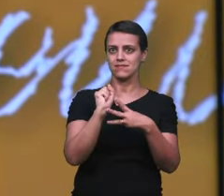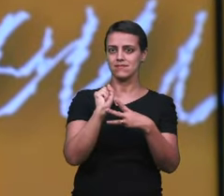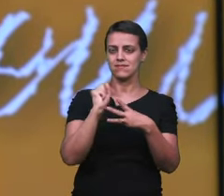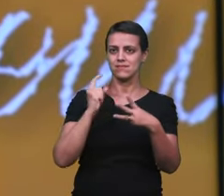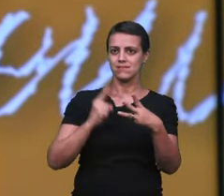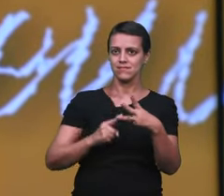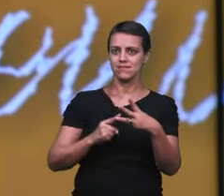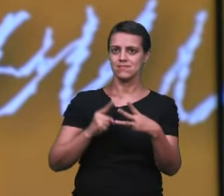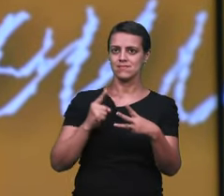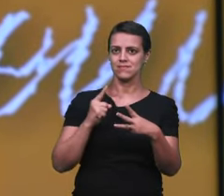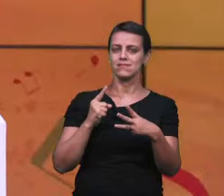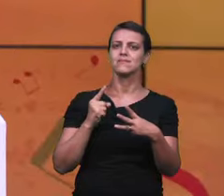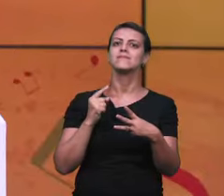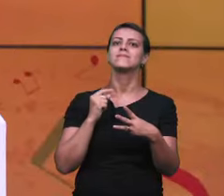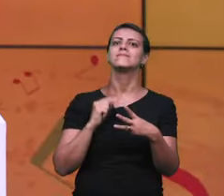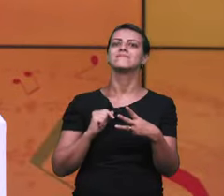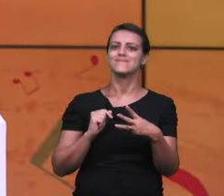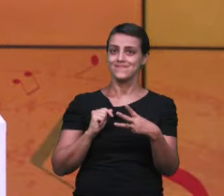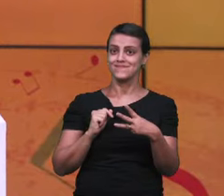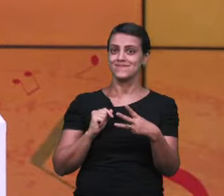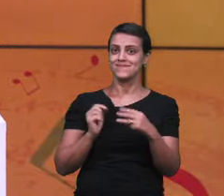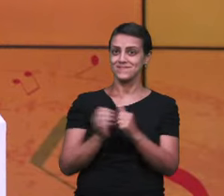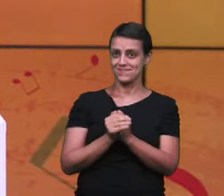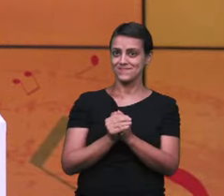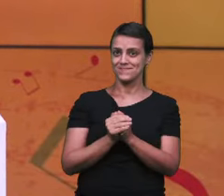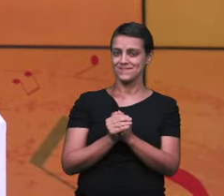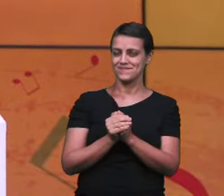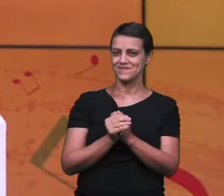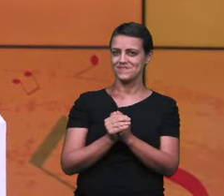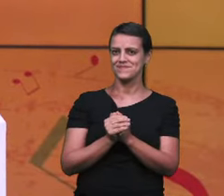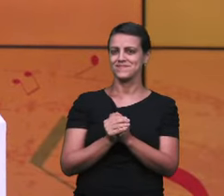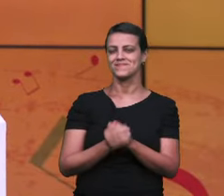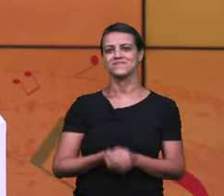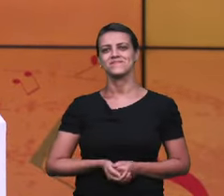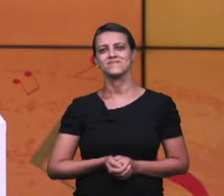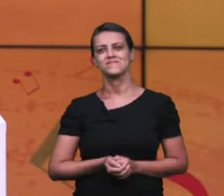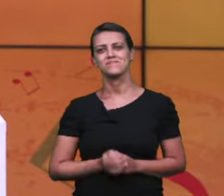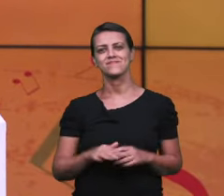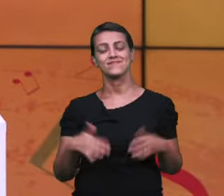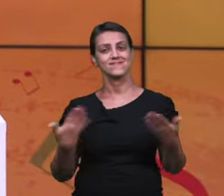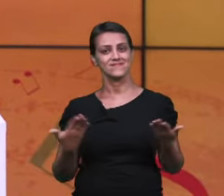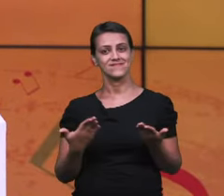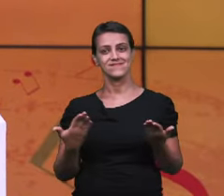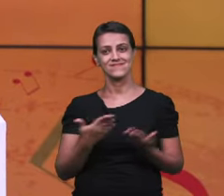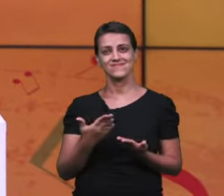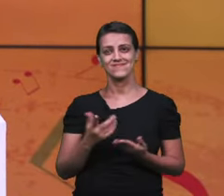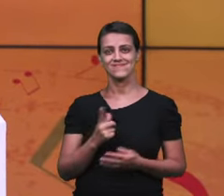dois, três. Amém? Então, agora nós vamos